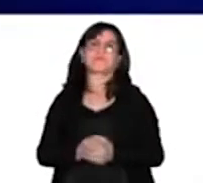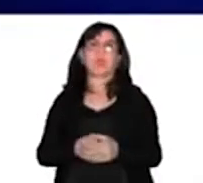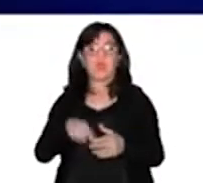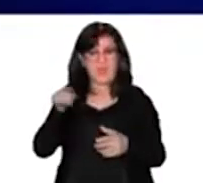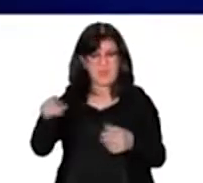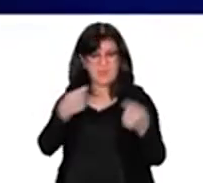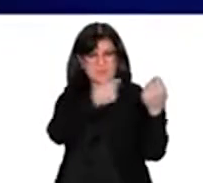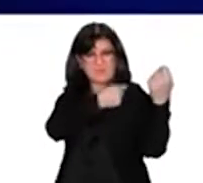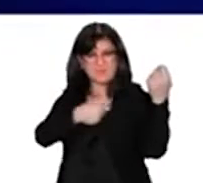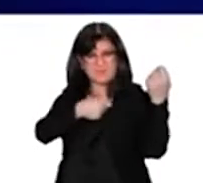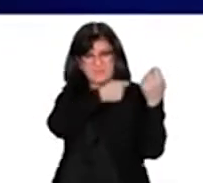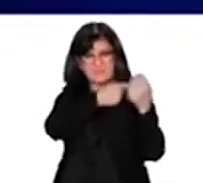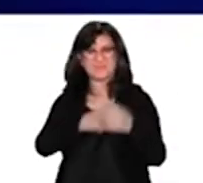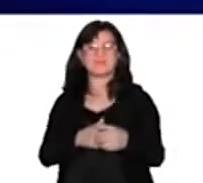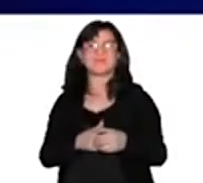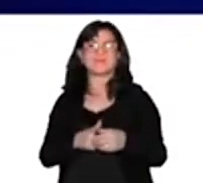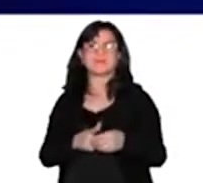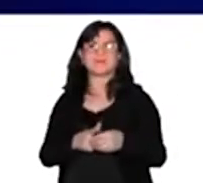que eu toquei,